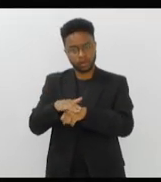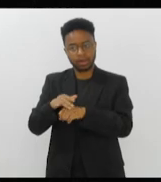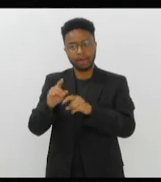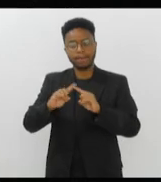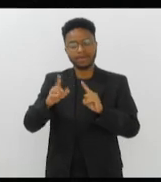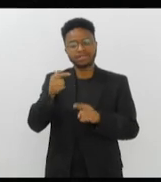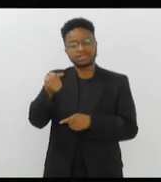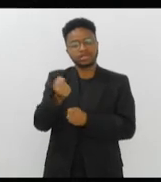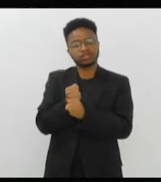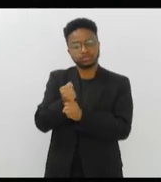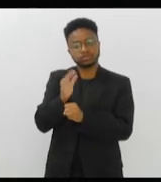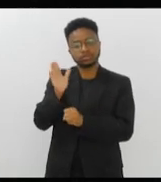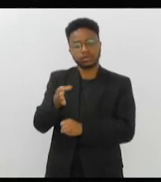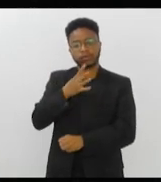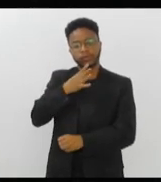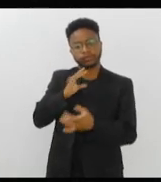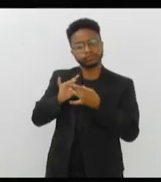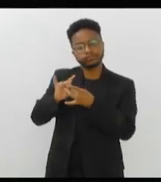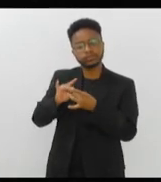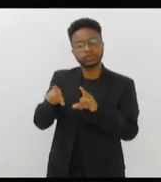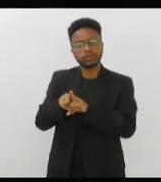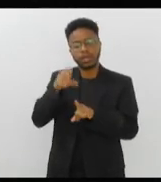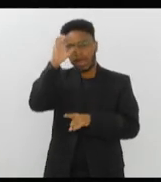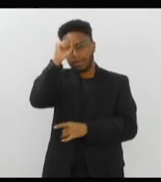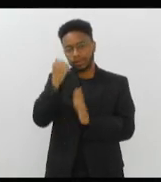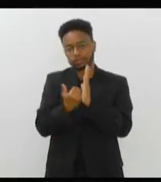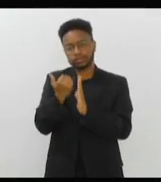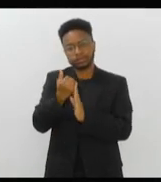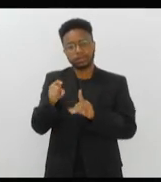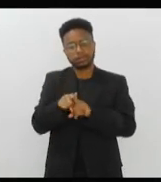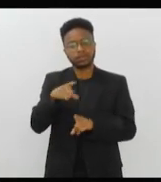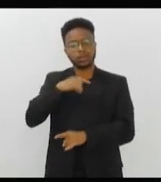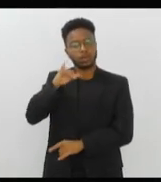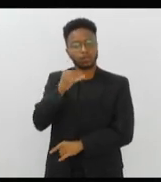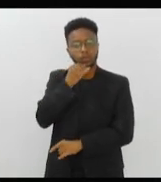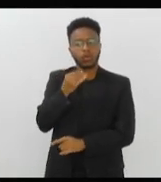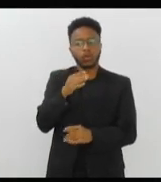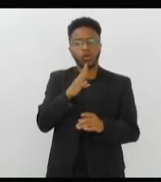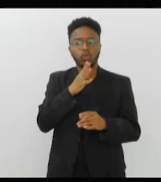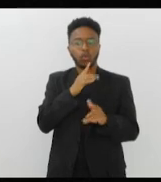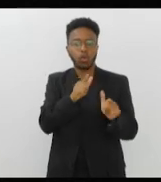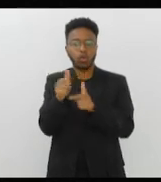anos de convivência, mútuo aprendizado e oportunidade de conhecer outras pessoas com as quais